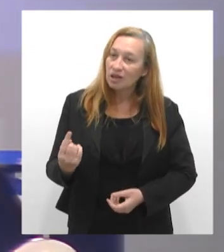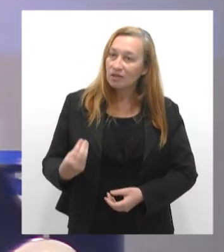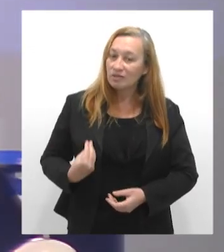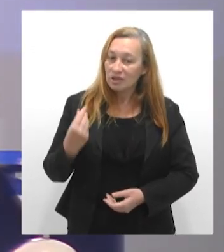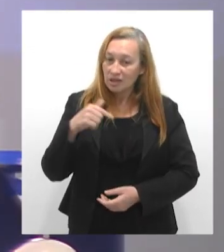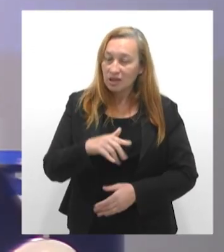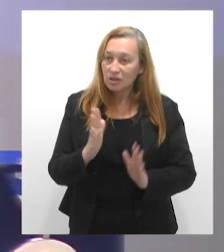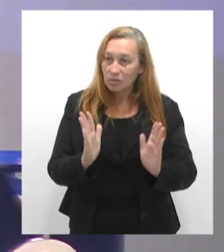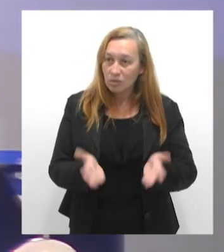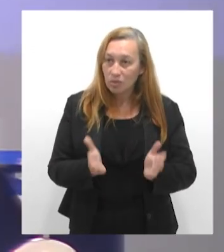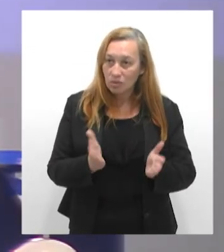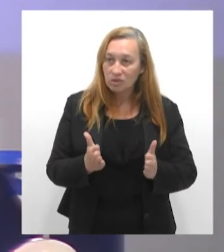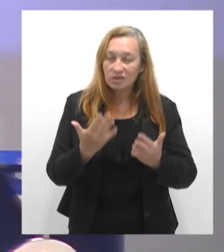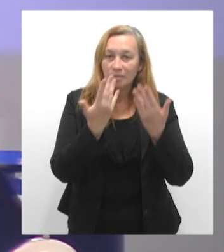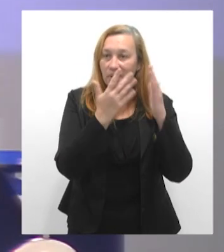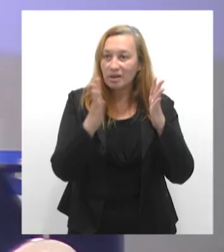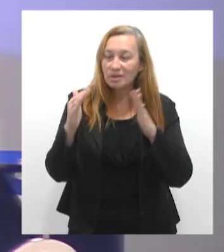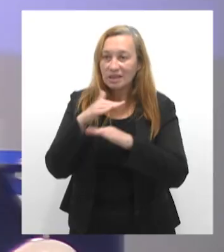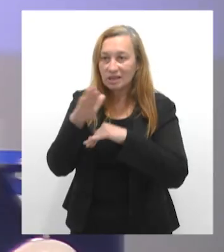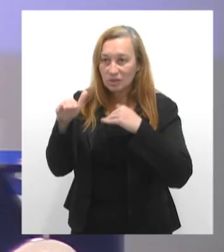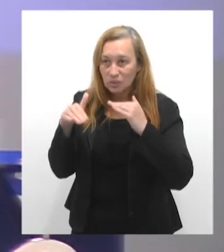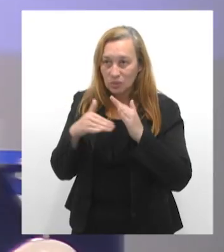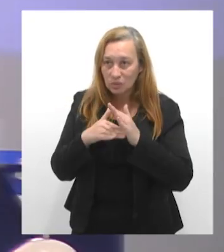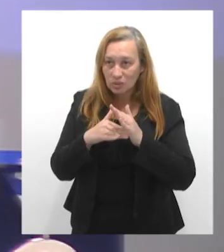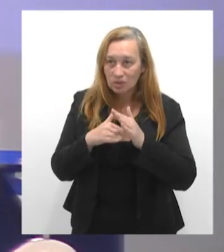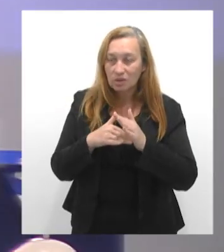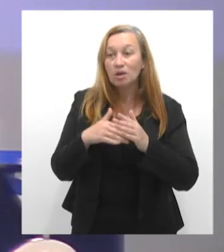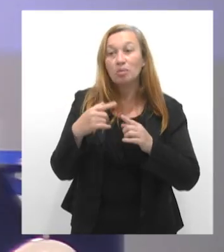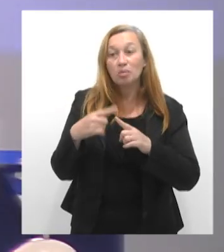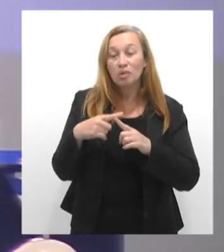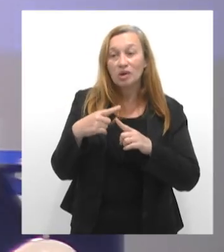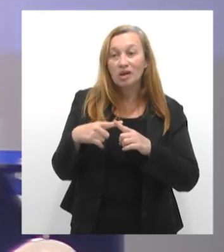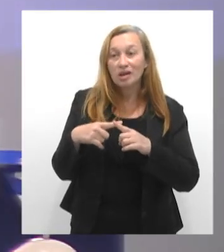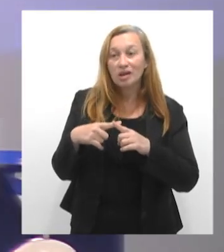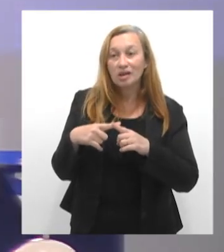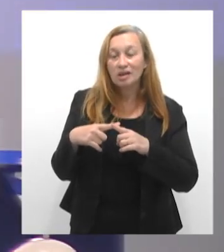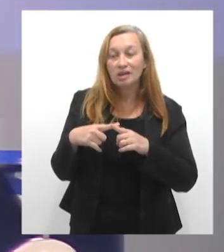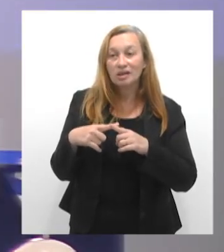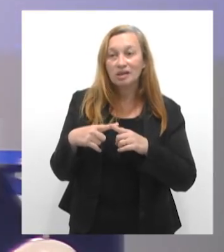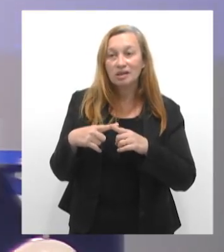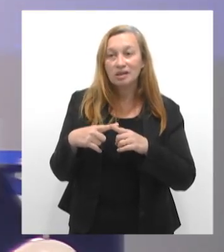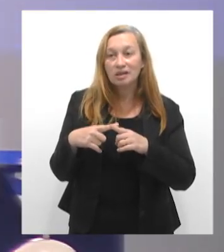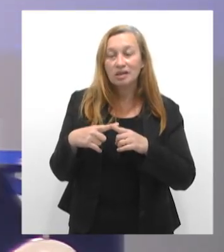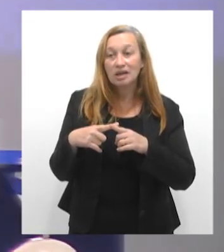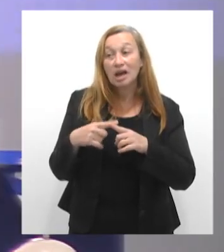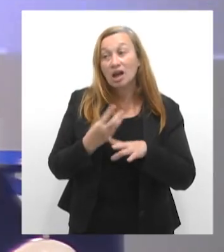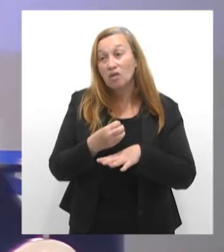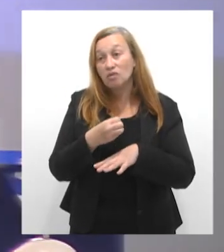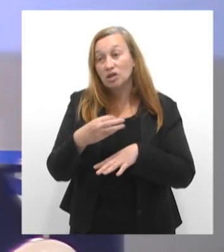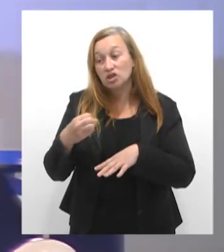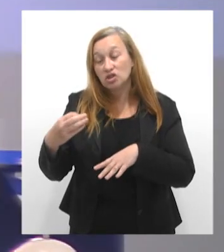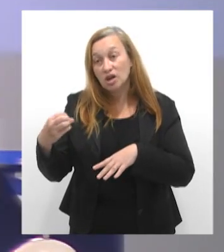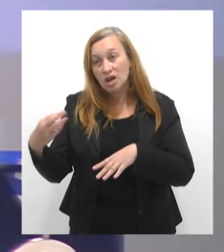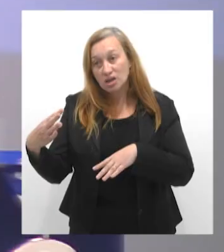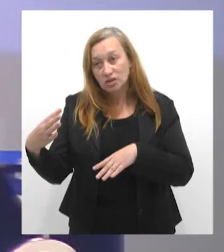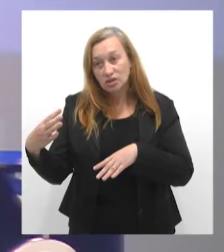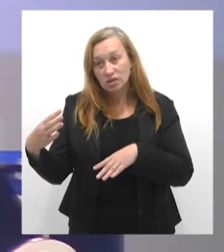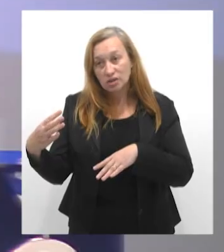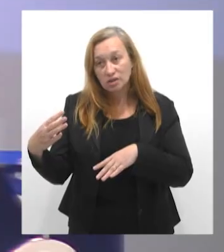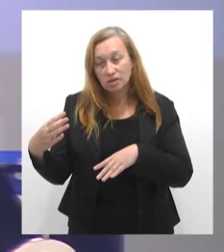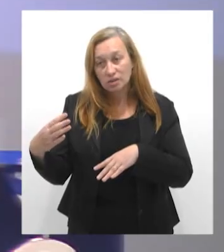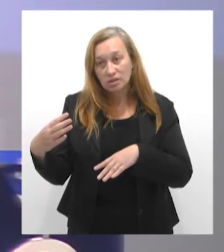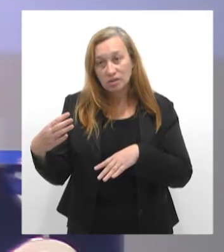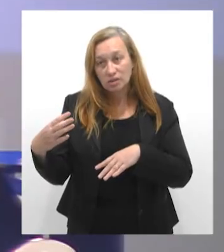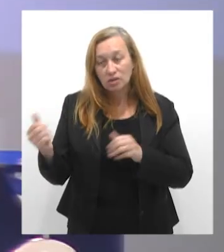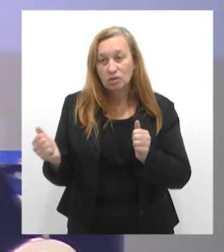está cumprimentando a todos, porque ela está em viagem oficial